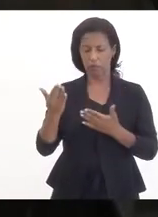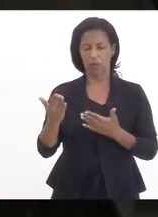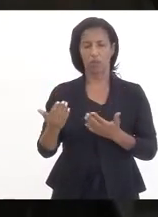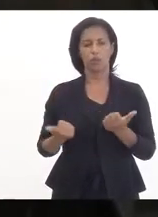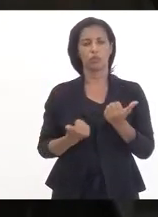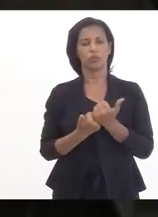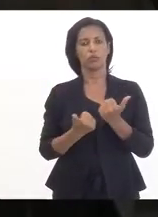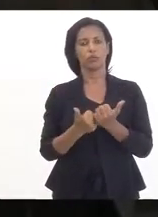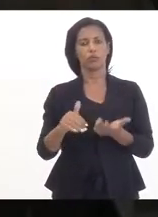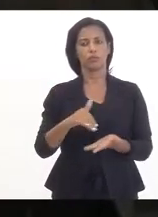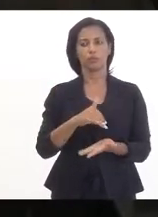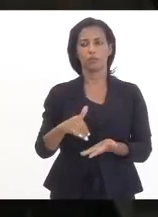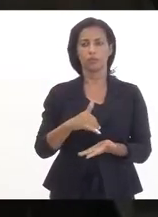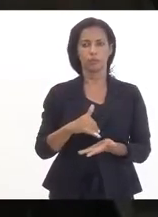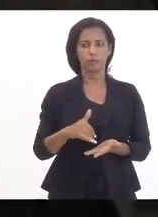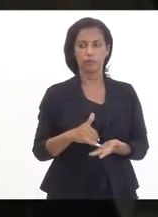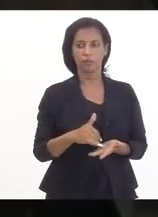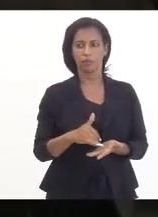subsecretário